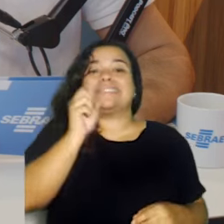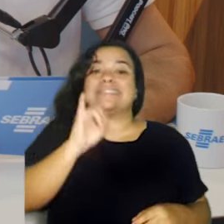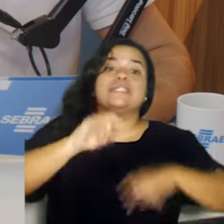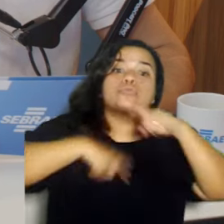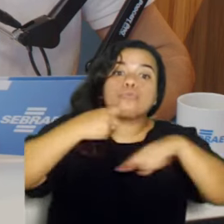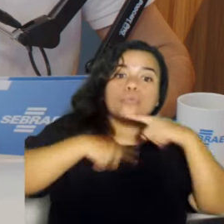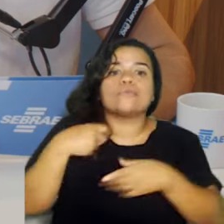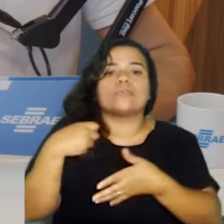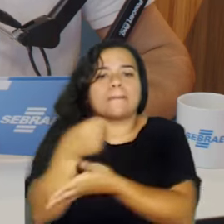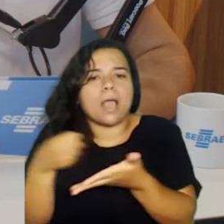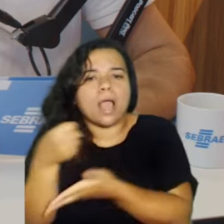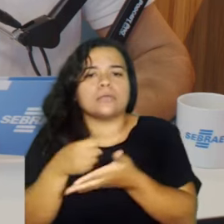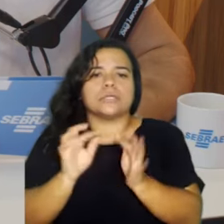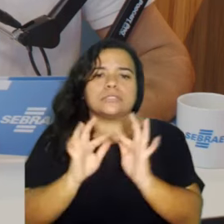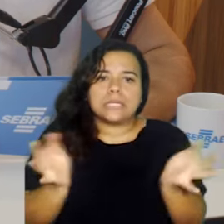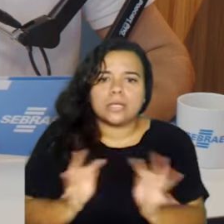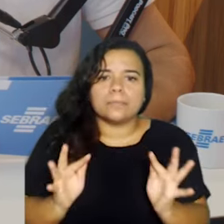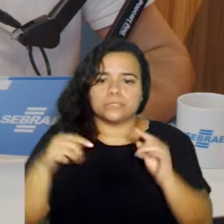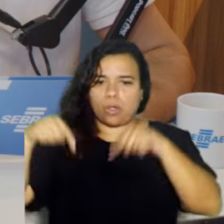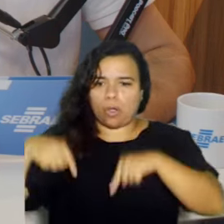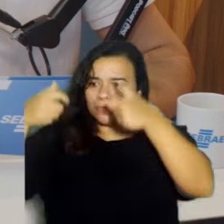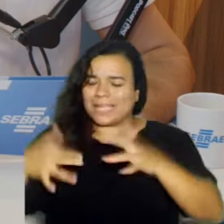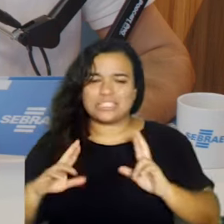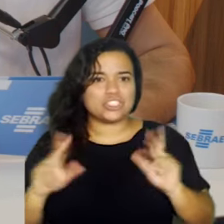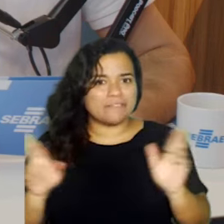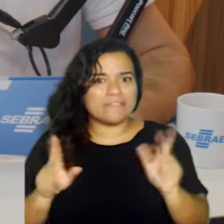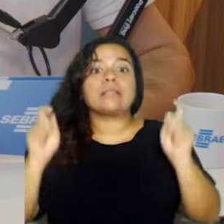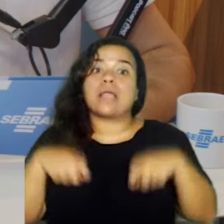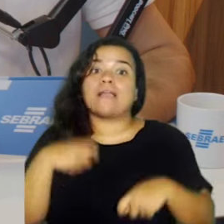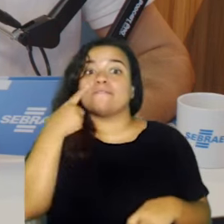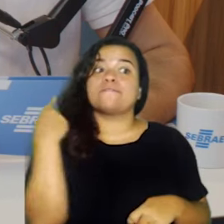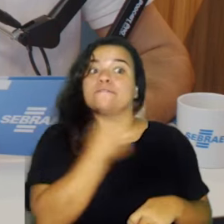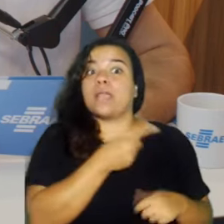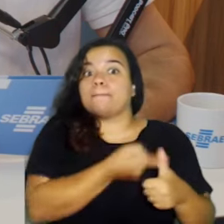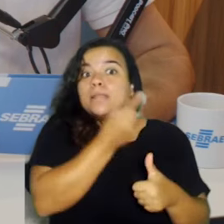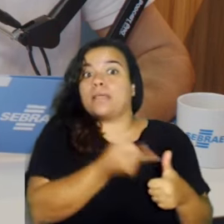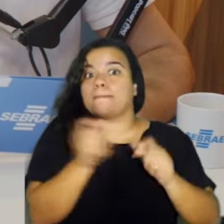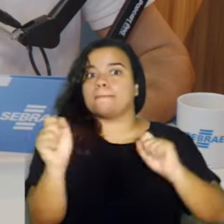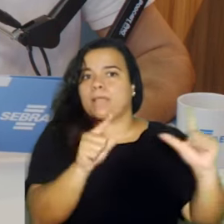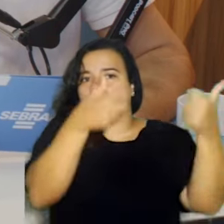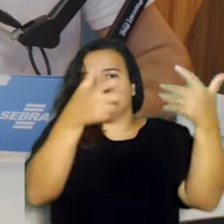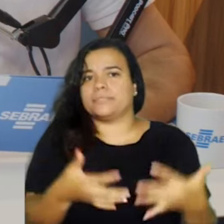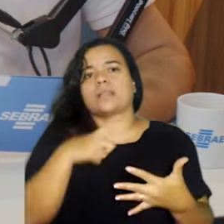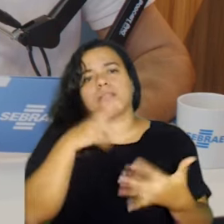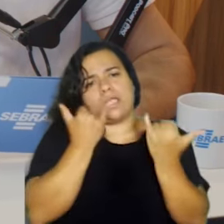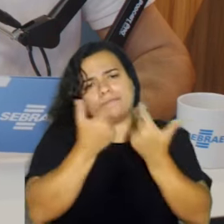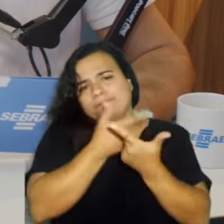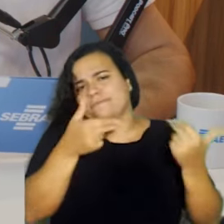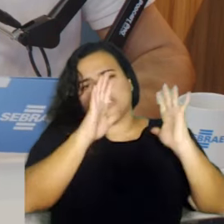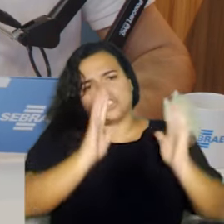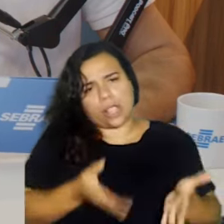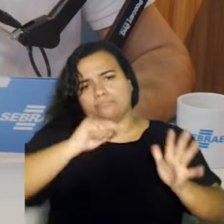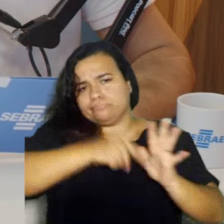dúvidas mais básicas a essas que nós vamos tratar hoje vocês olhem no primeiro episódio porque pode ter muitas informações importantes lá e que já